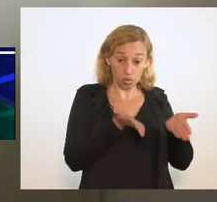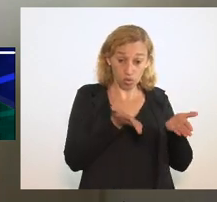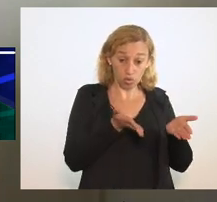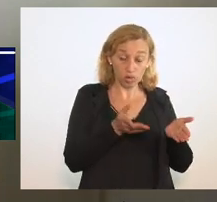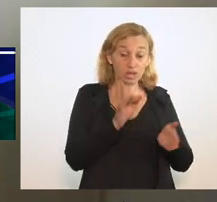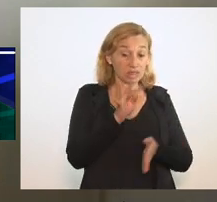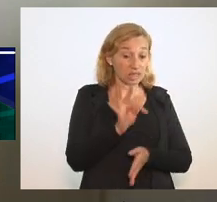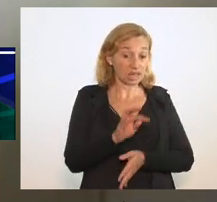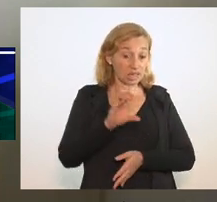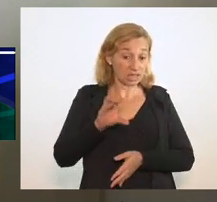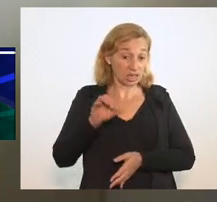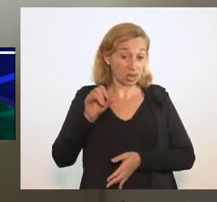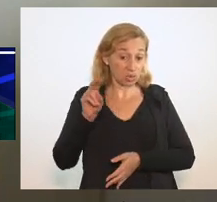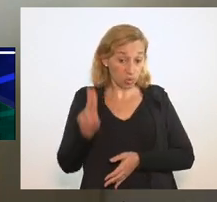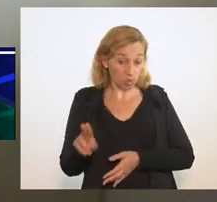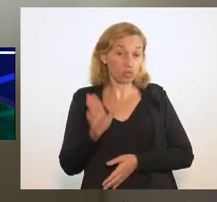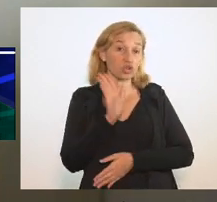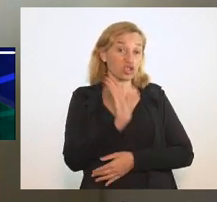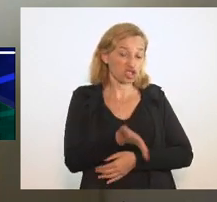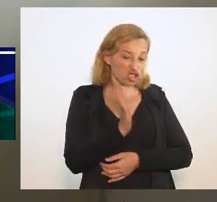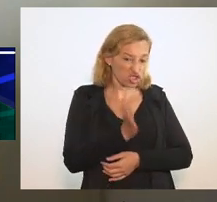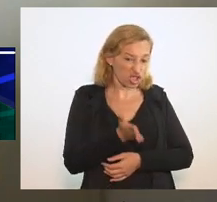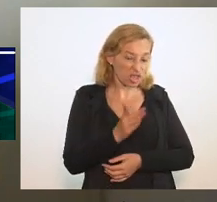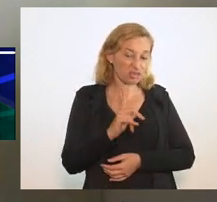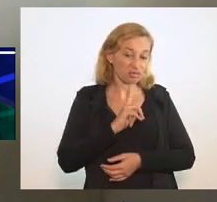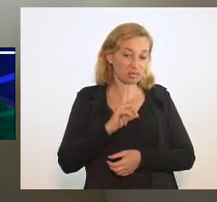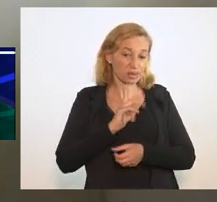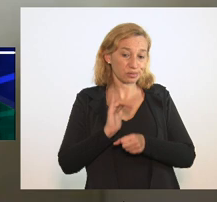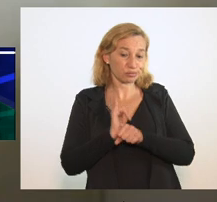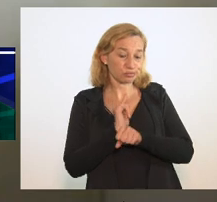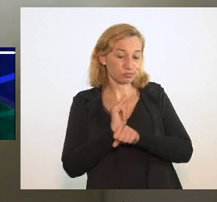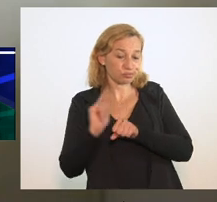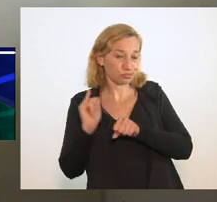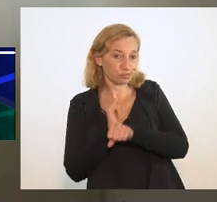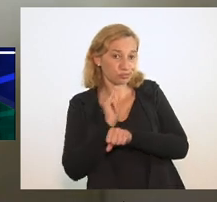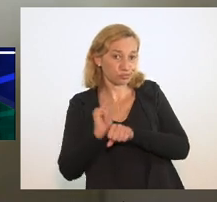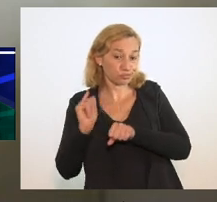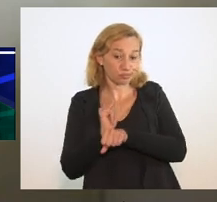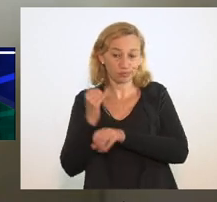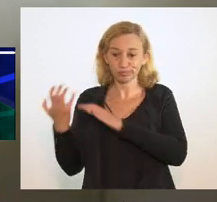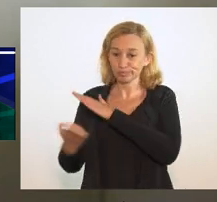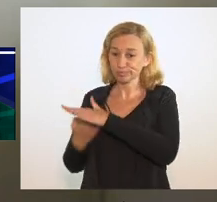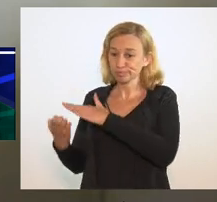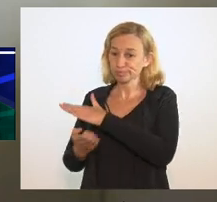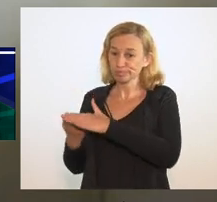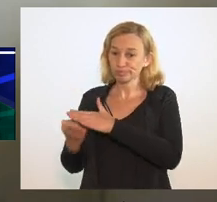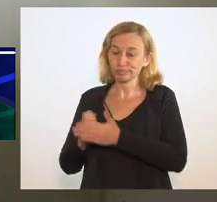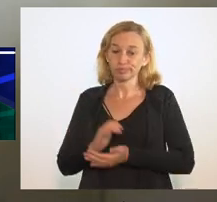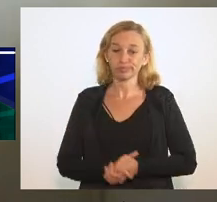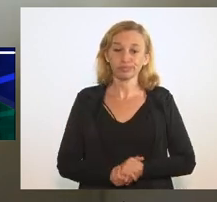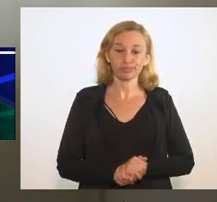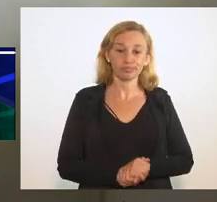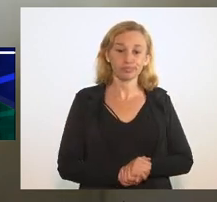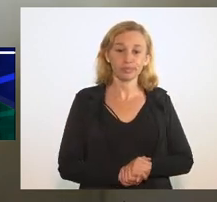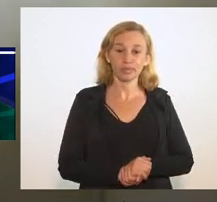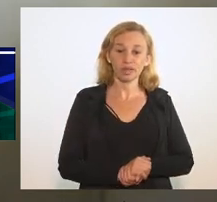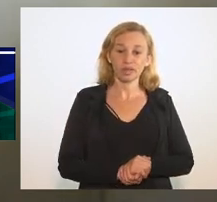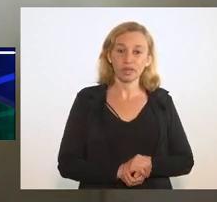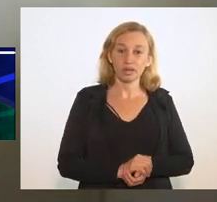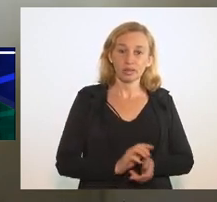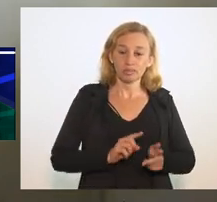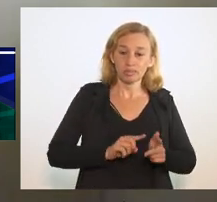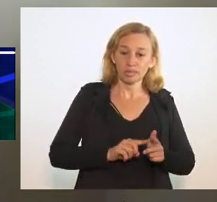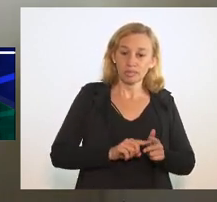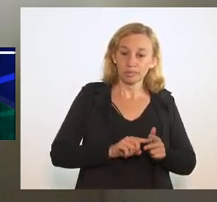TCU, já não tenha uma manobra das concessionárias para mexer na legislação mais